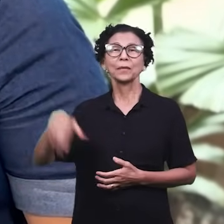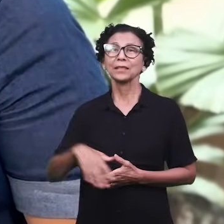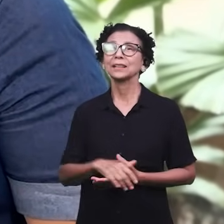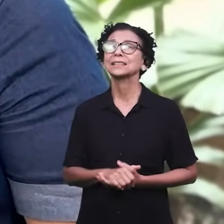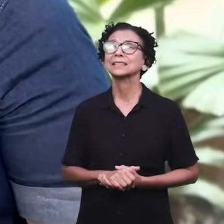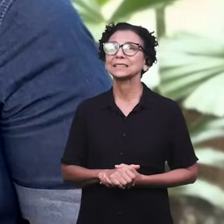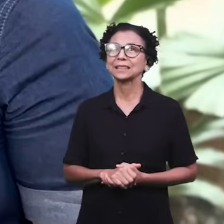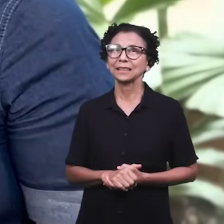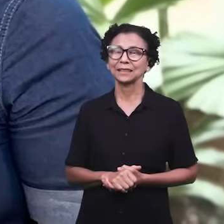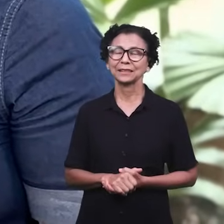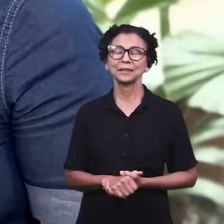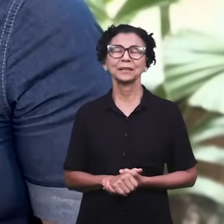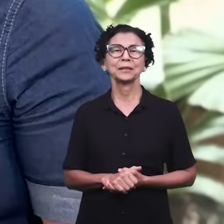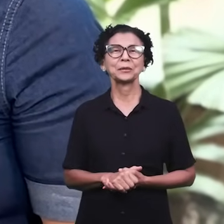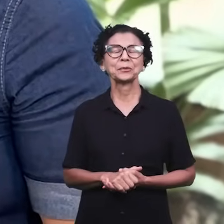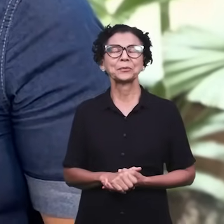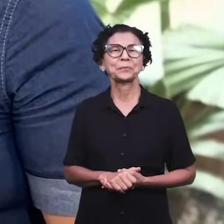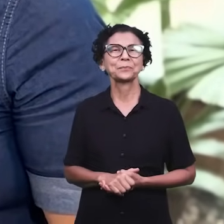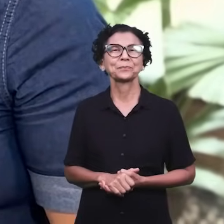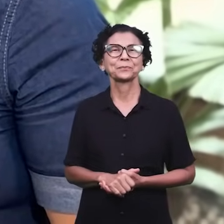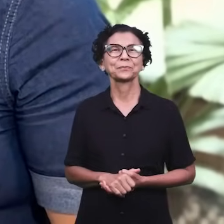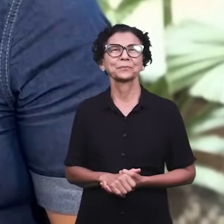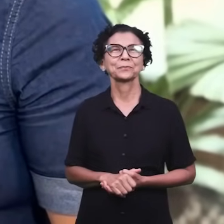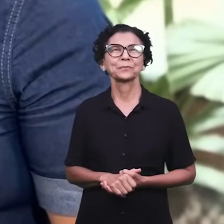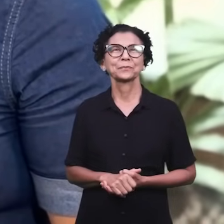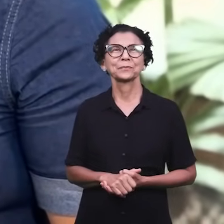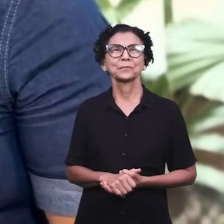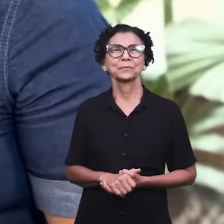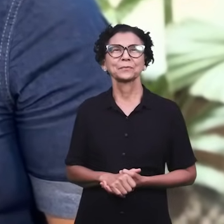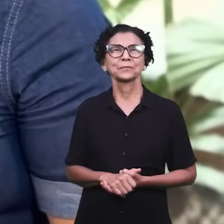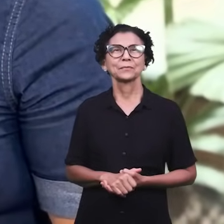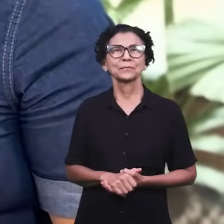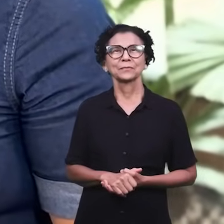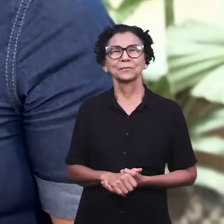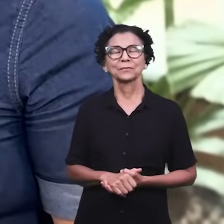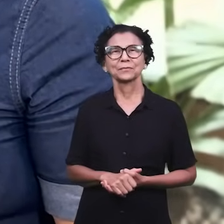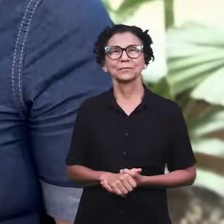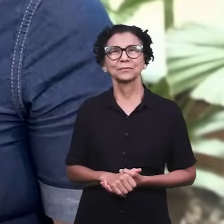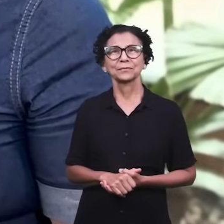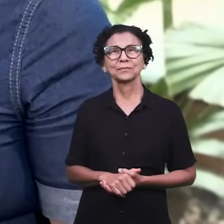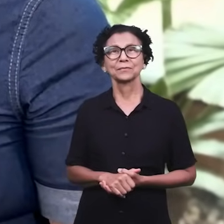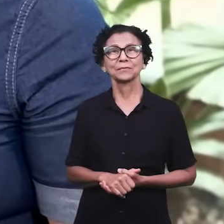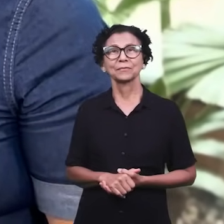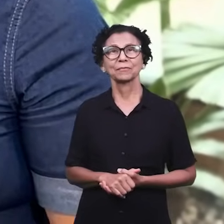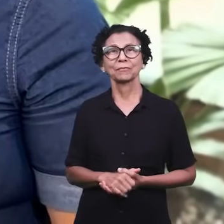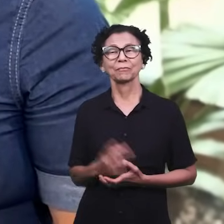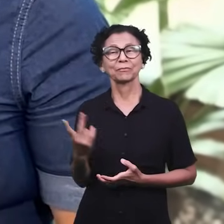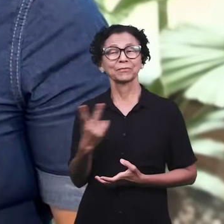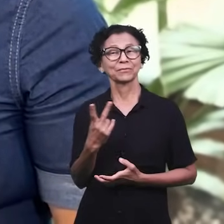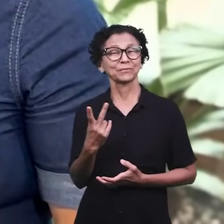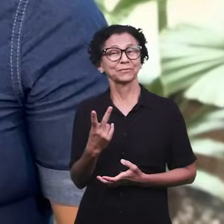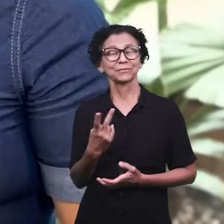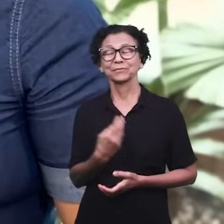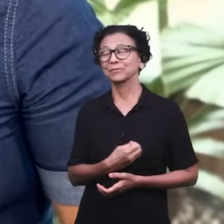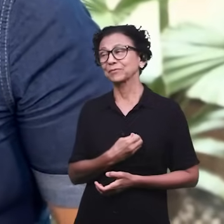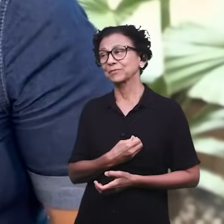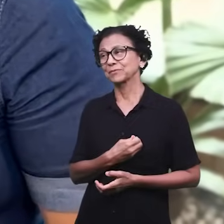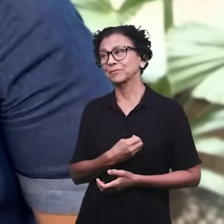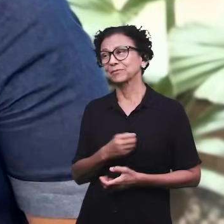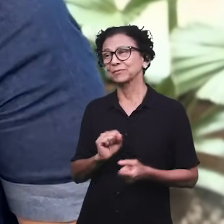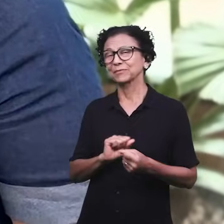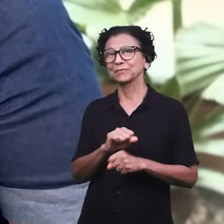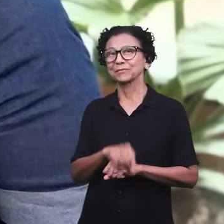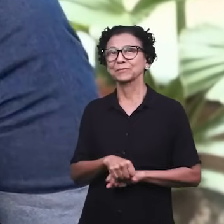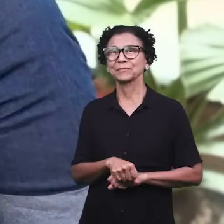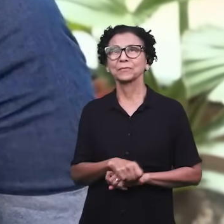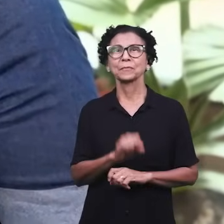Cachoeirinha, do Ministério do Pastor Artinho e Pastor Milton. Nós estamos aqui participando do seminário. Sim, é